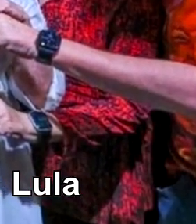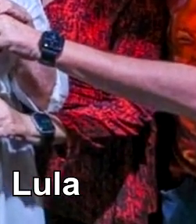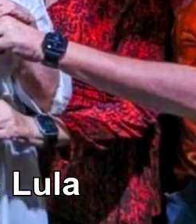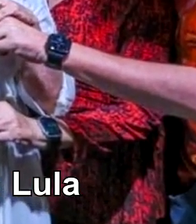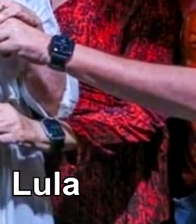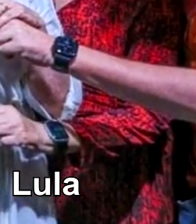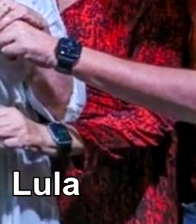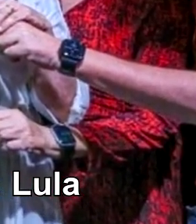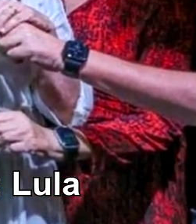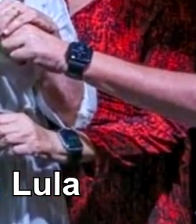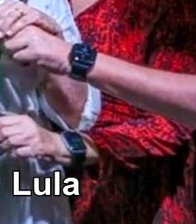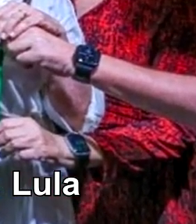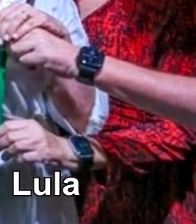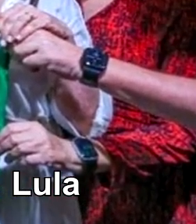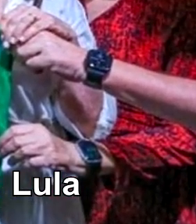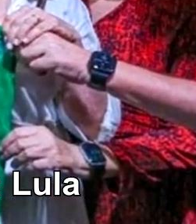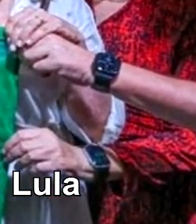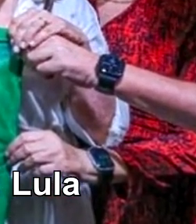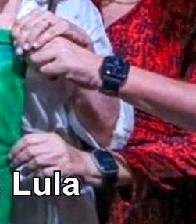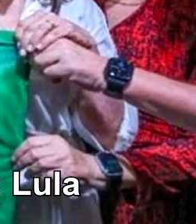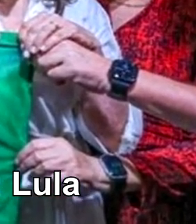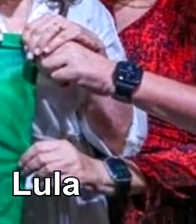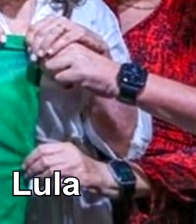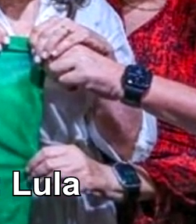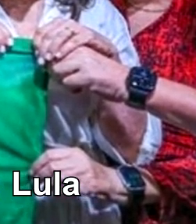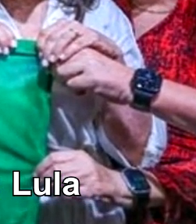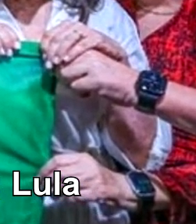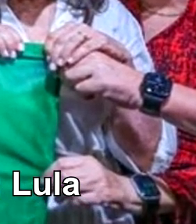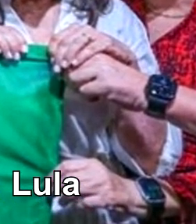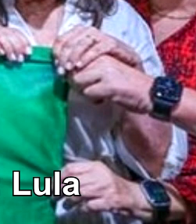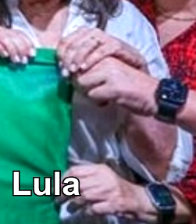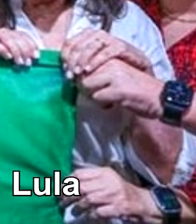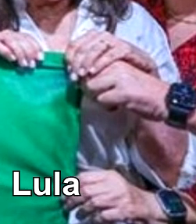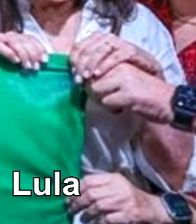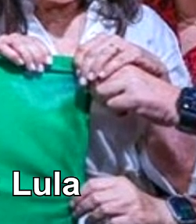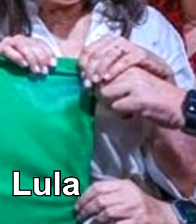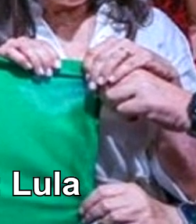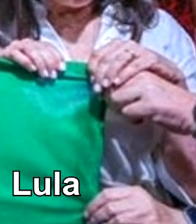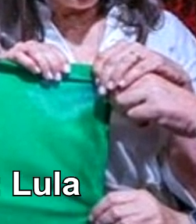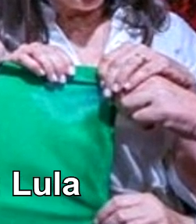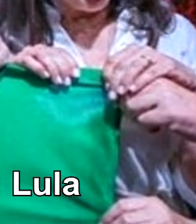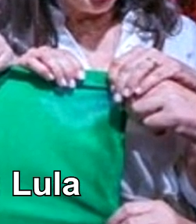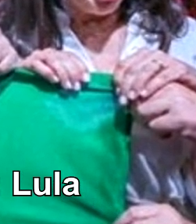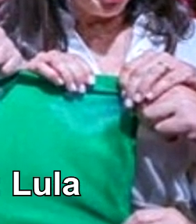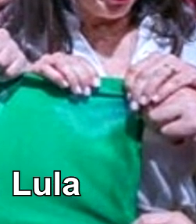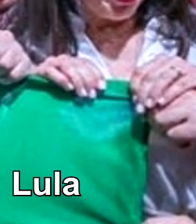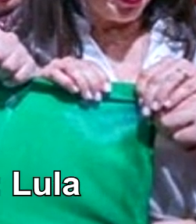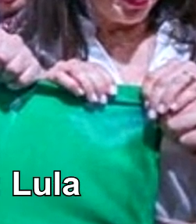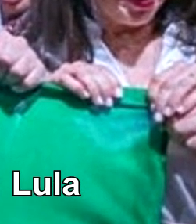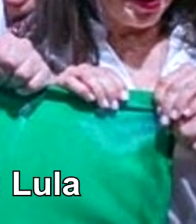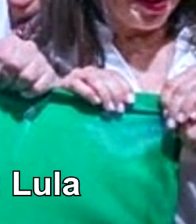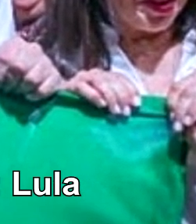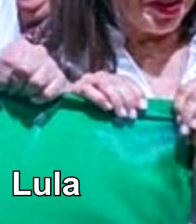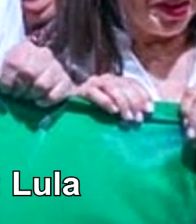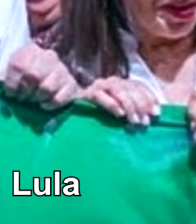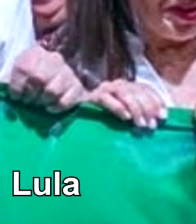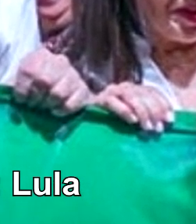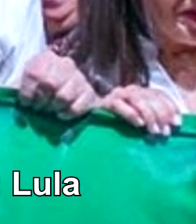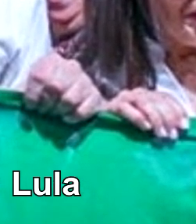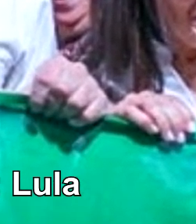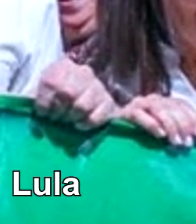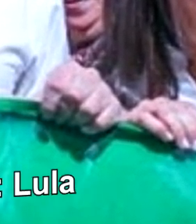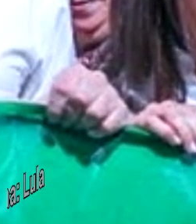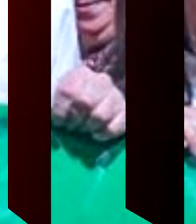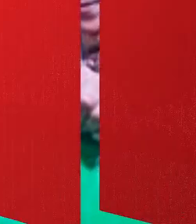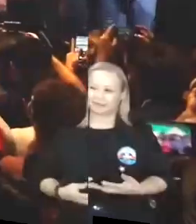56%. Após a vitória na noite de ontem, o agora presidente eleito Luiz Inácio Lula da Silva fez o discurso da vitória